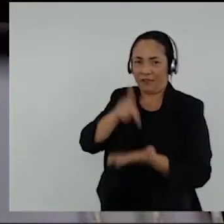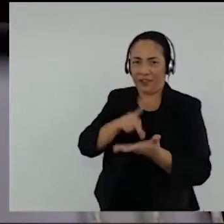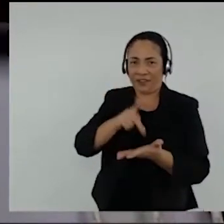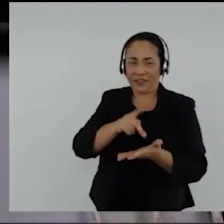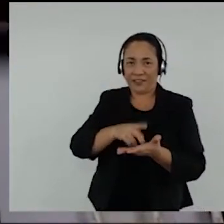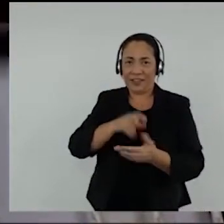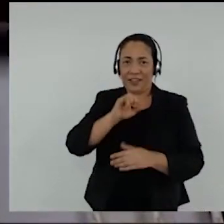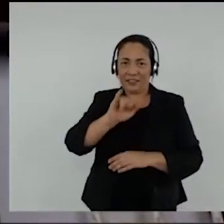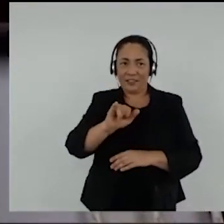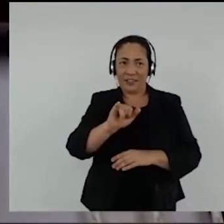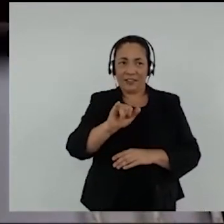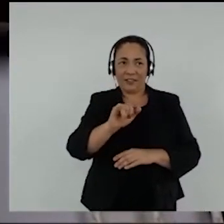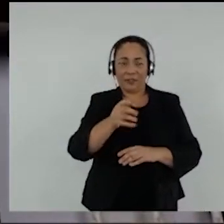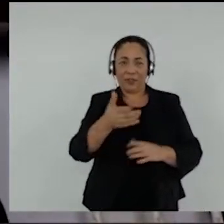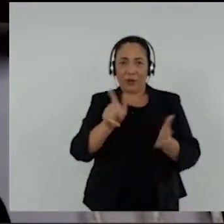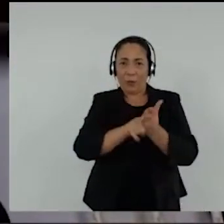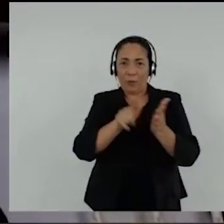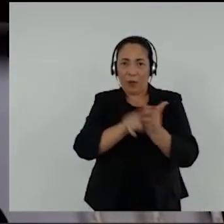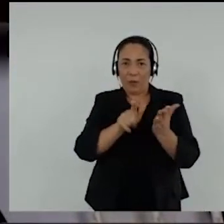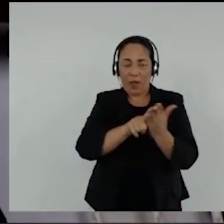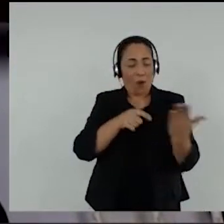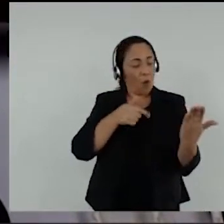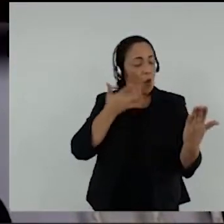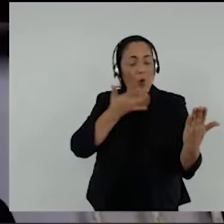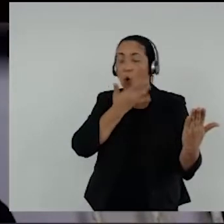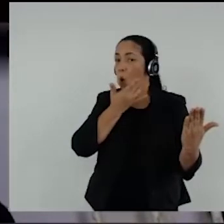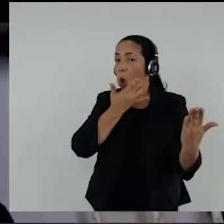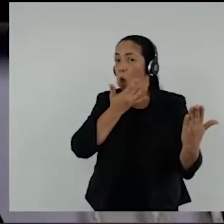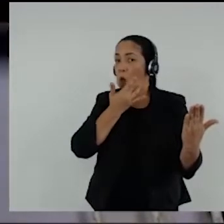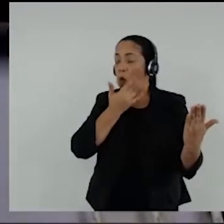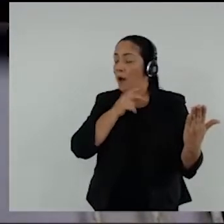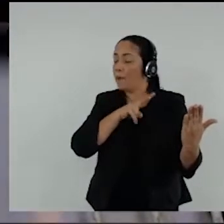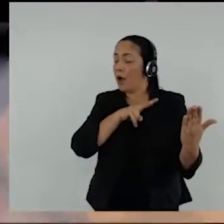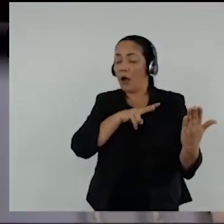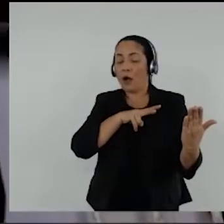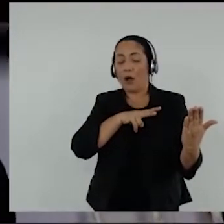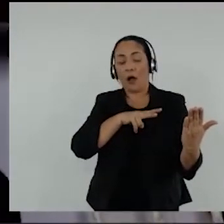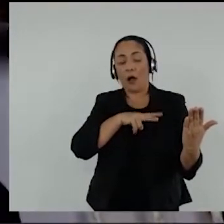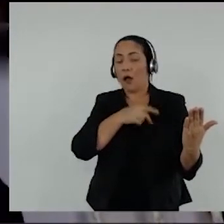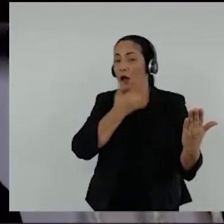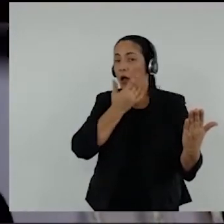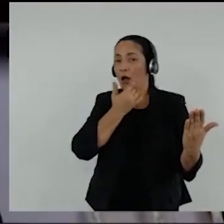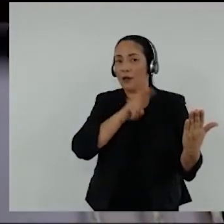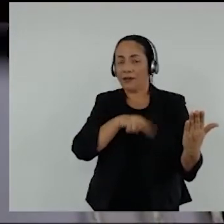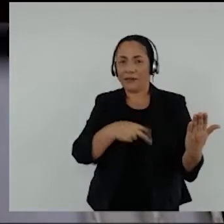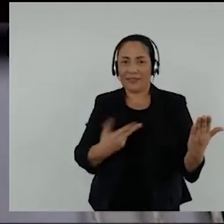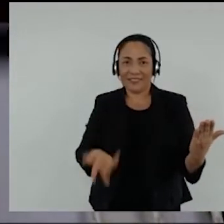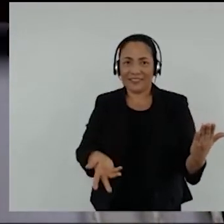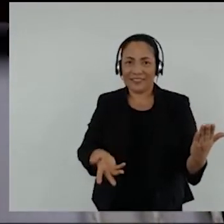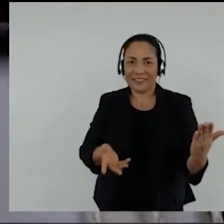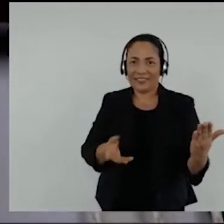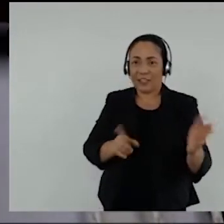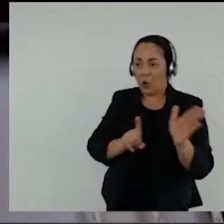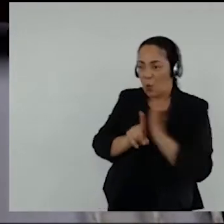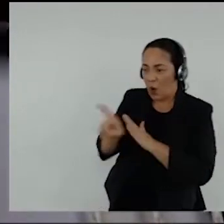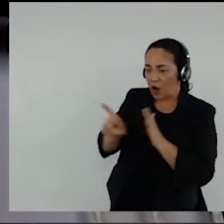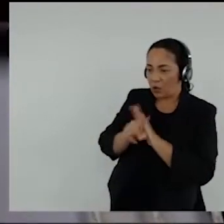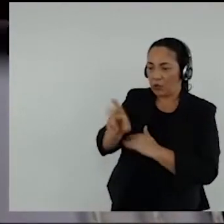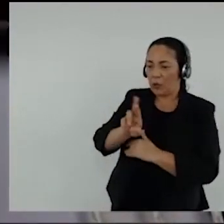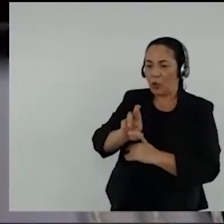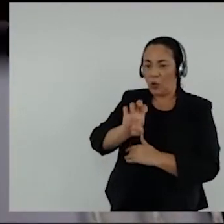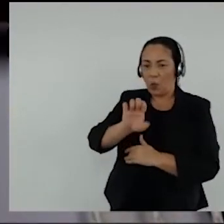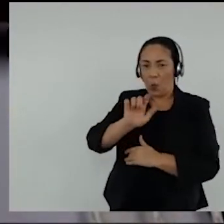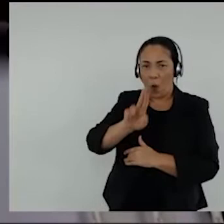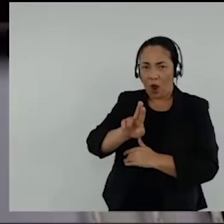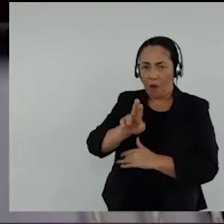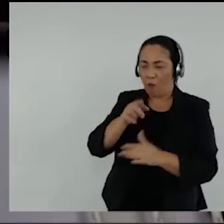se ele tiver efetivamente com papel, colando, né, lendo. O próprio interrogatório do réu virtual, um